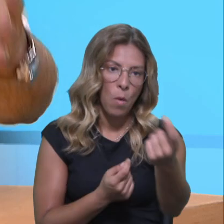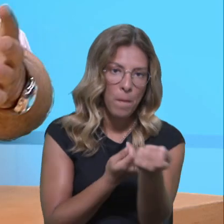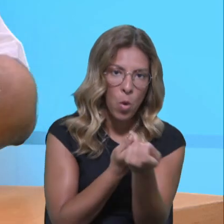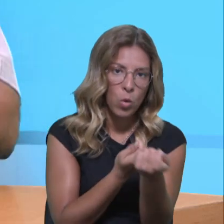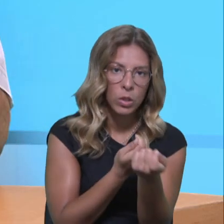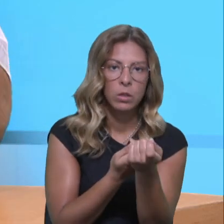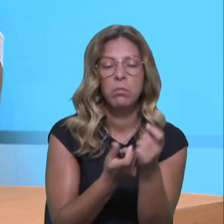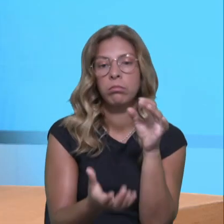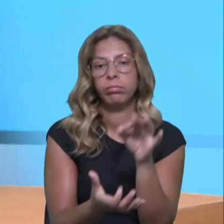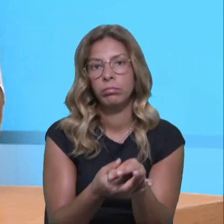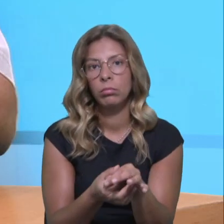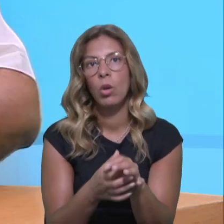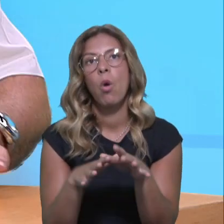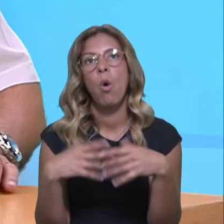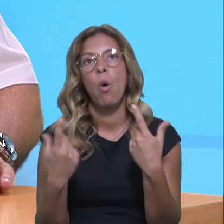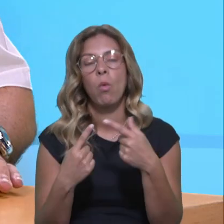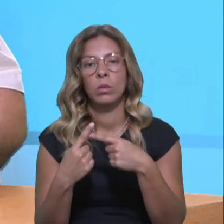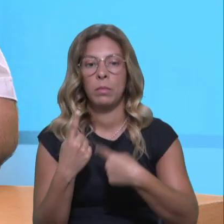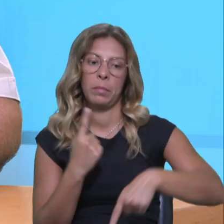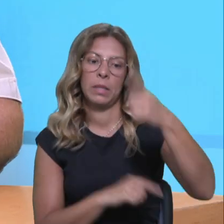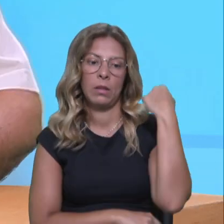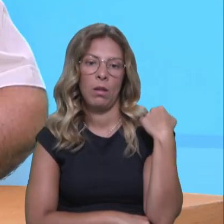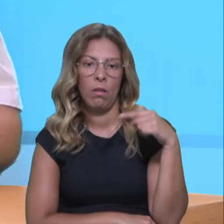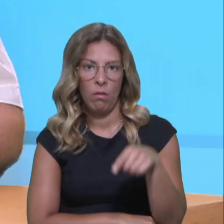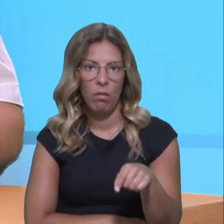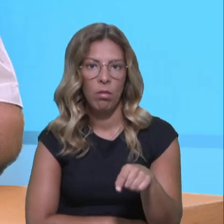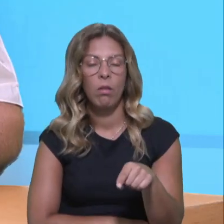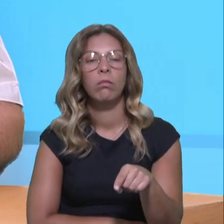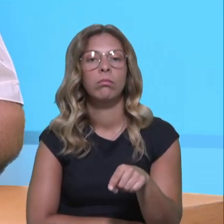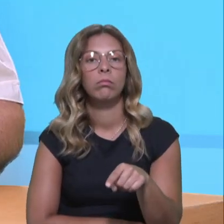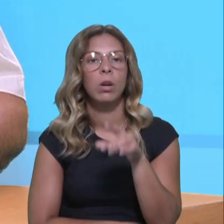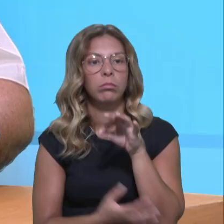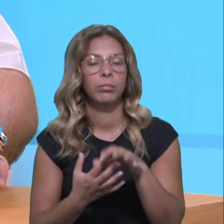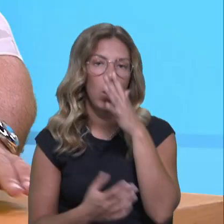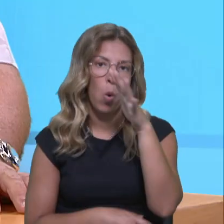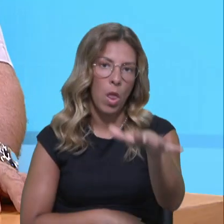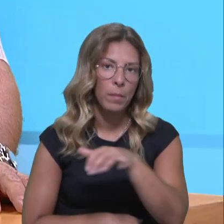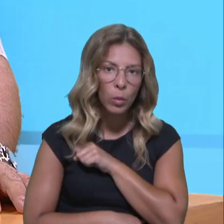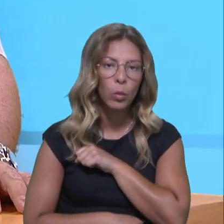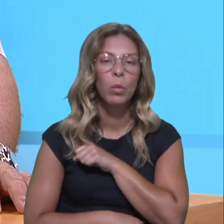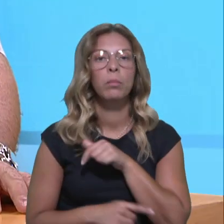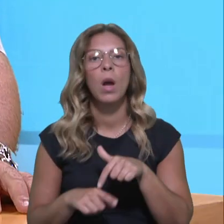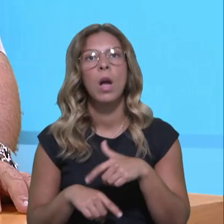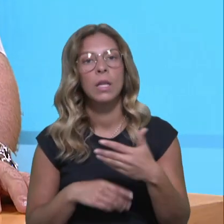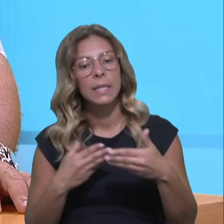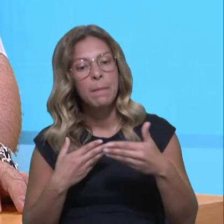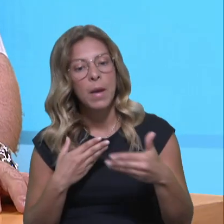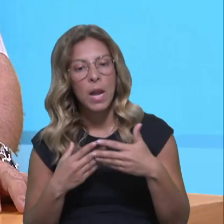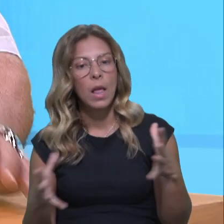meu próximo. A semana passada tínhamos a ver com o acolhimento e esta semana tem a ver com a oração.